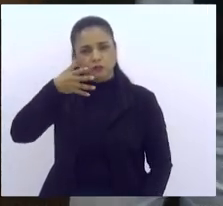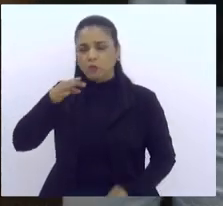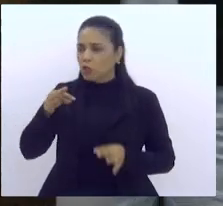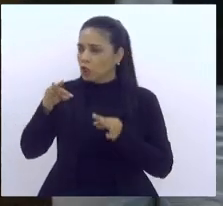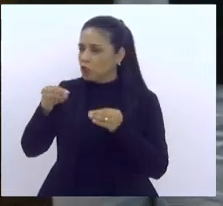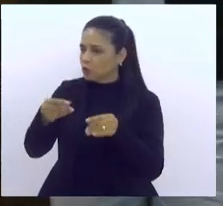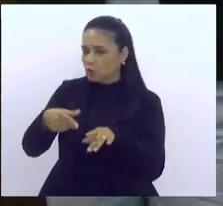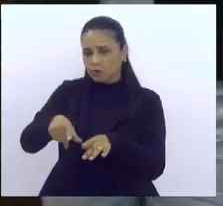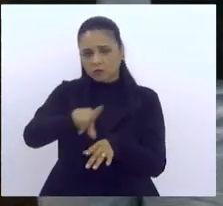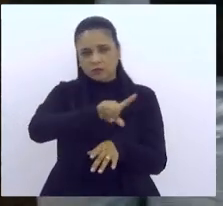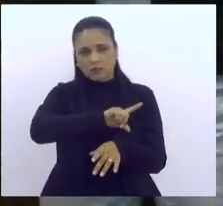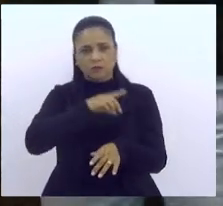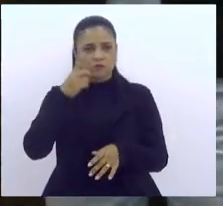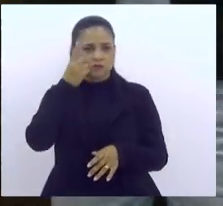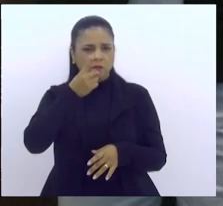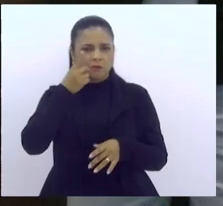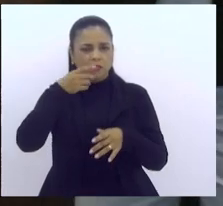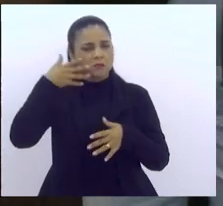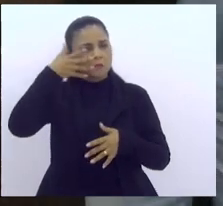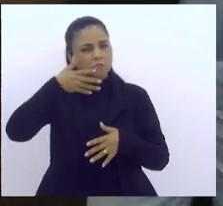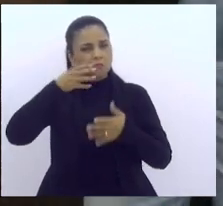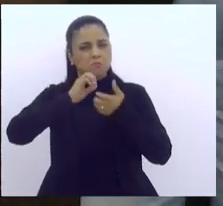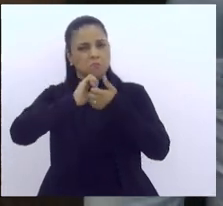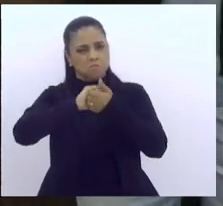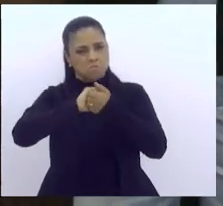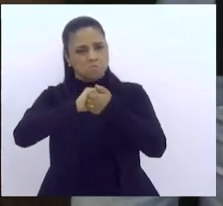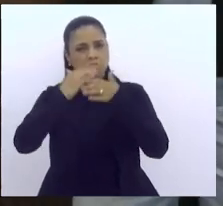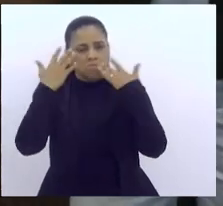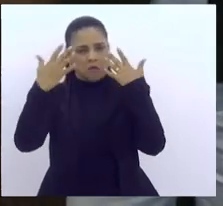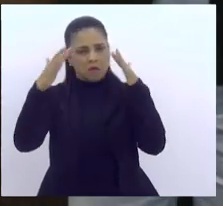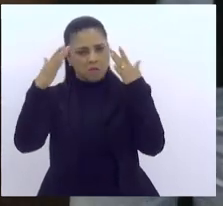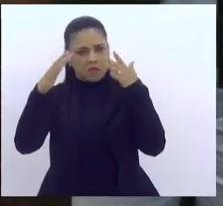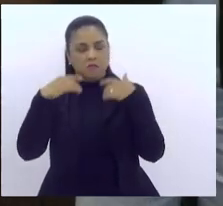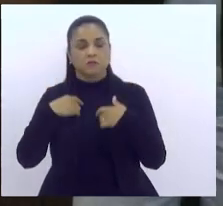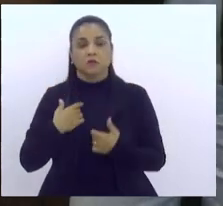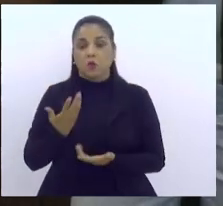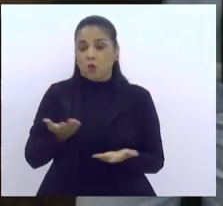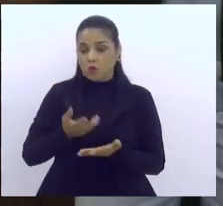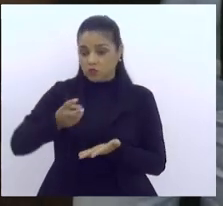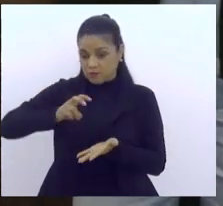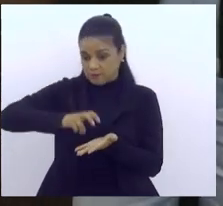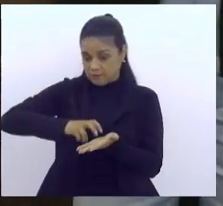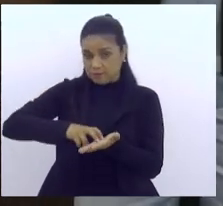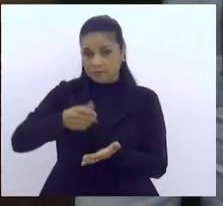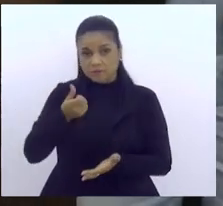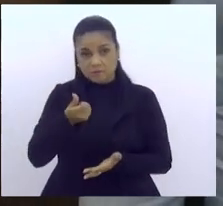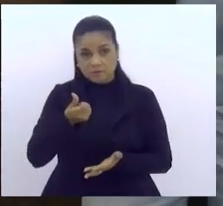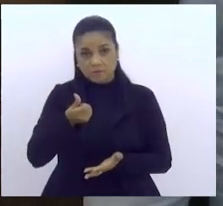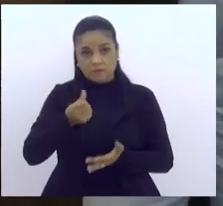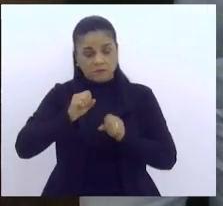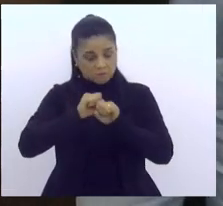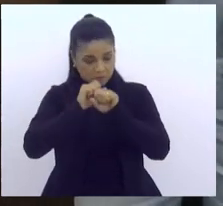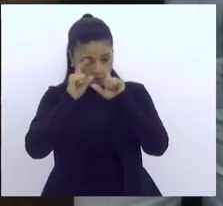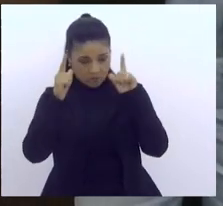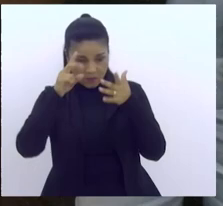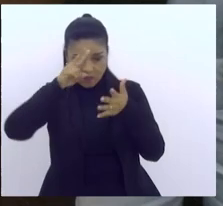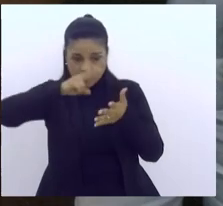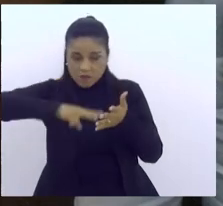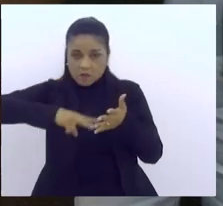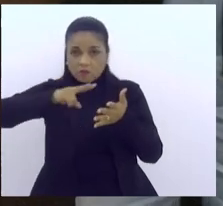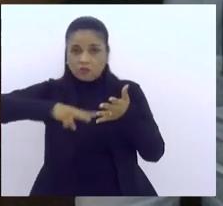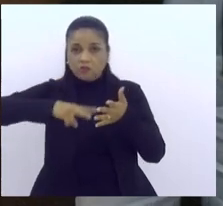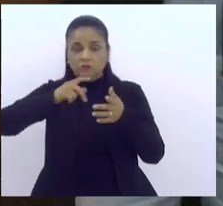os colegas que aqui me antecederam. Hoje de manhã, 6 horas da manhã, a gente acorda e lê a notícia no